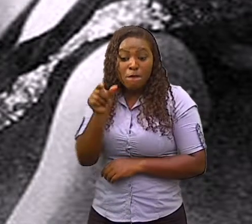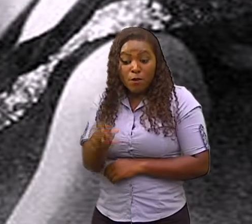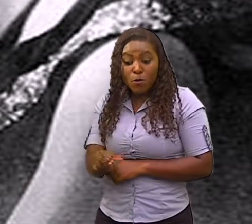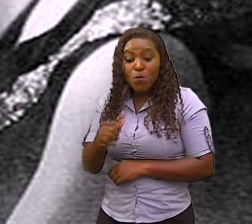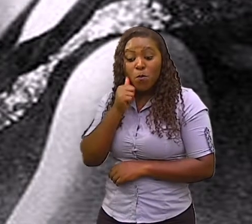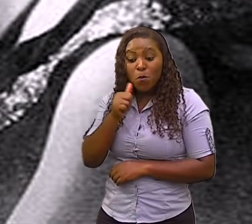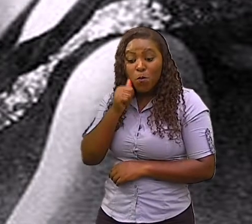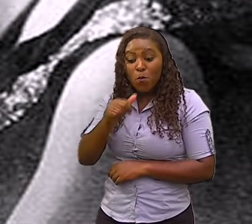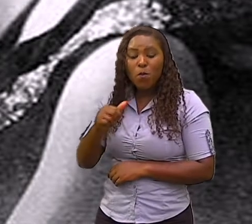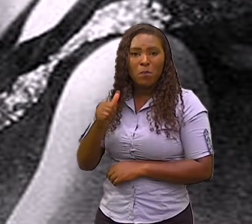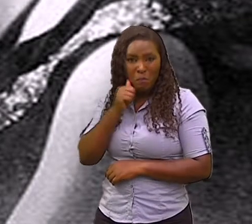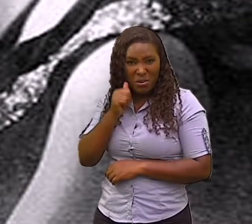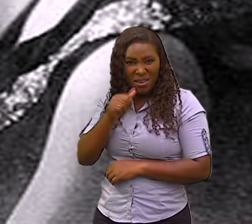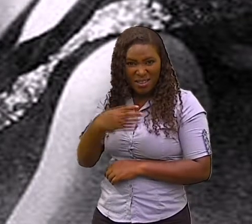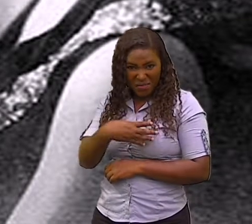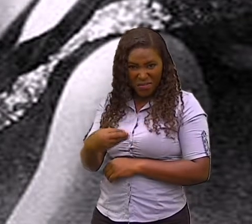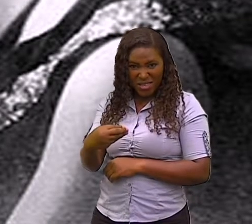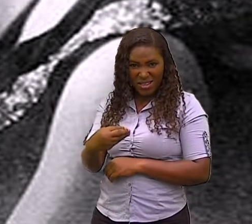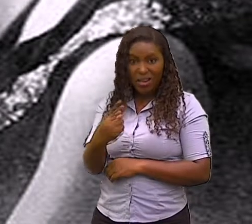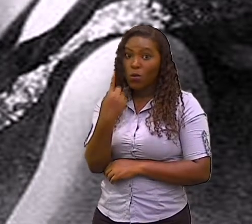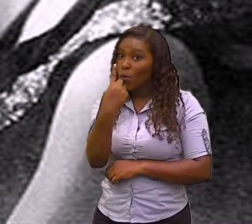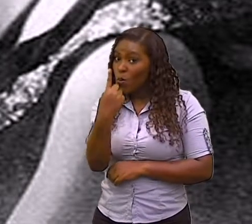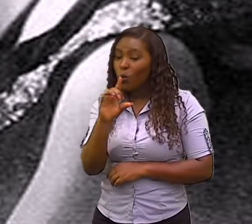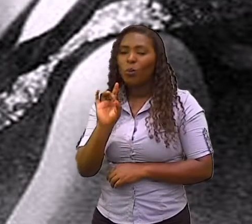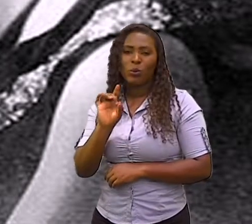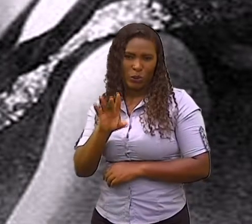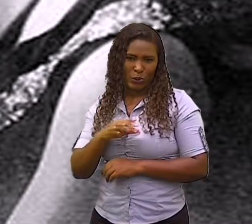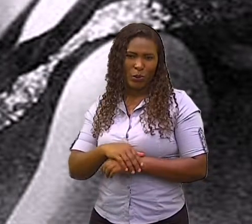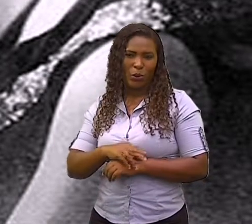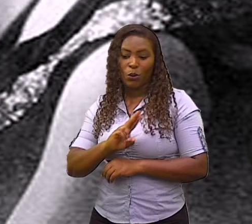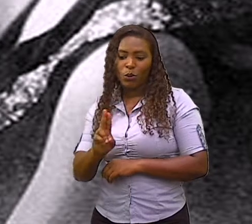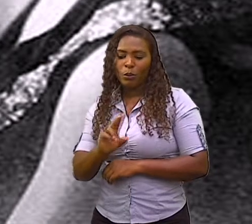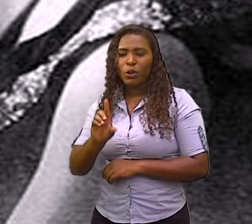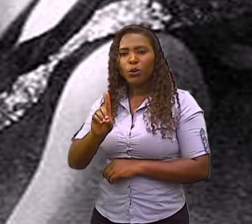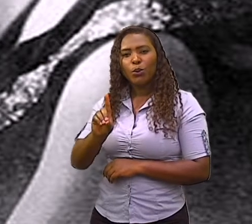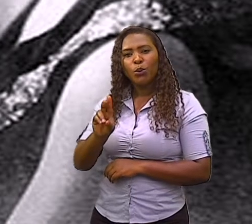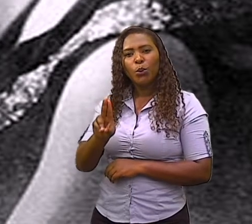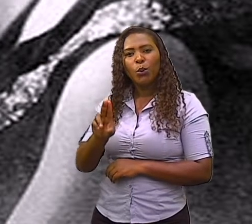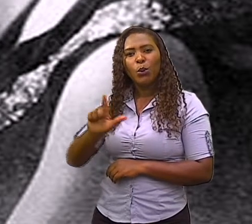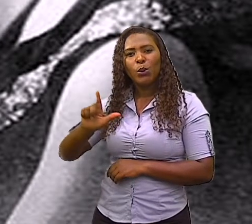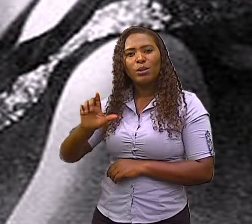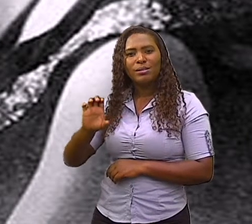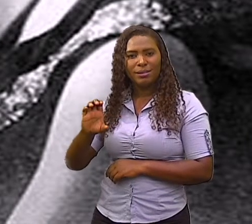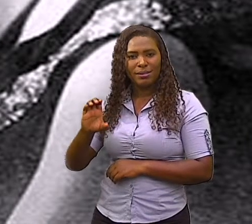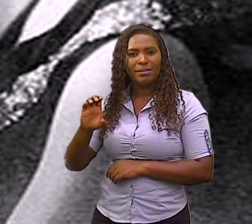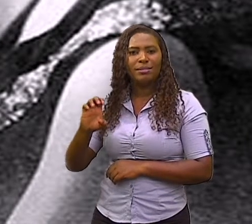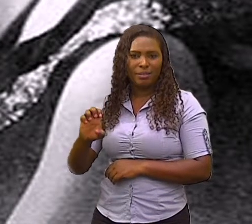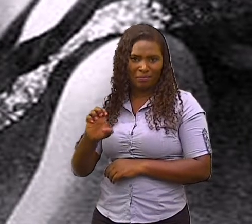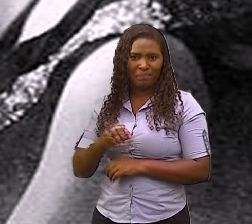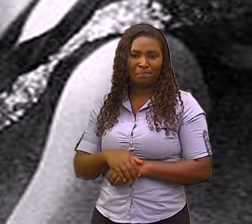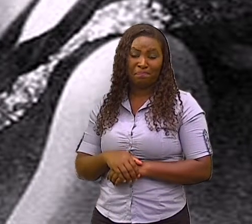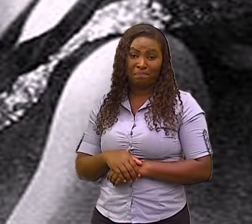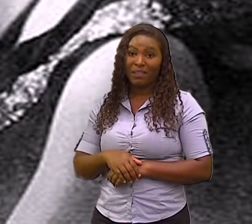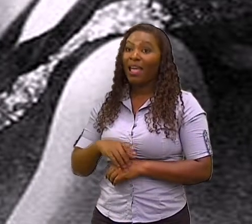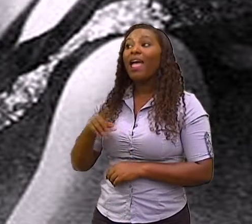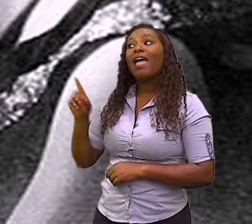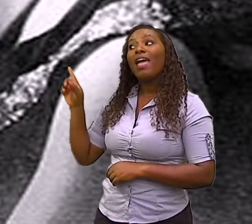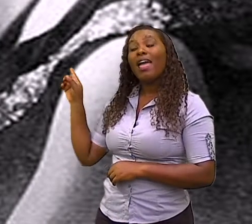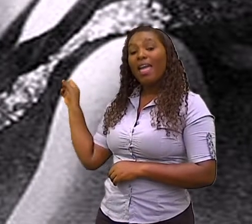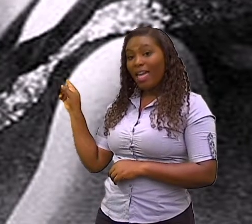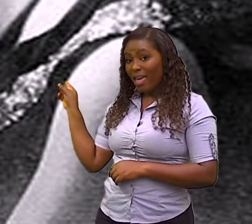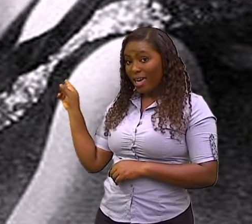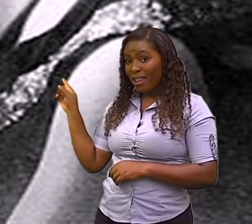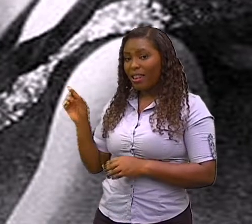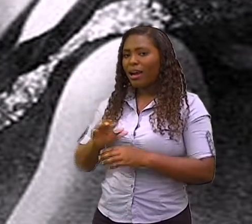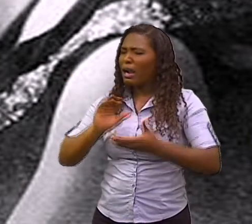Se nós formos olhar a biografia de Tarsila do Amaral, nós vamos encontrar ali uns 3, 4 casamentos nisso aí, então nós não vamos se apegar a